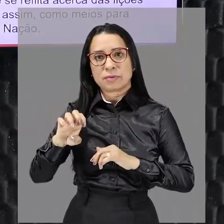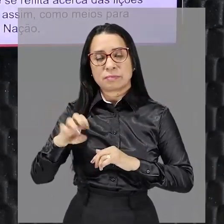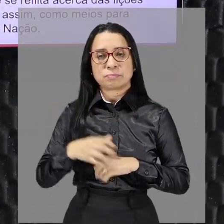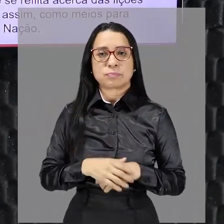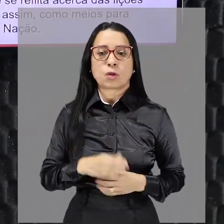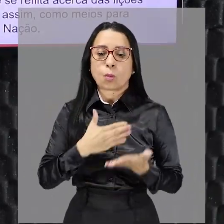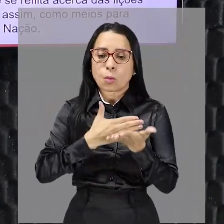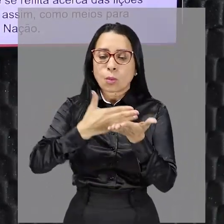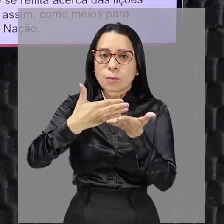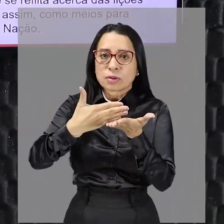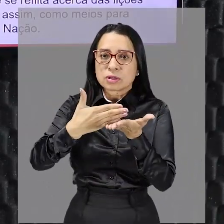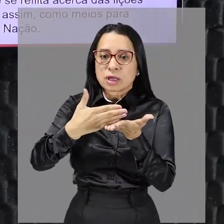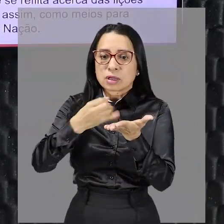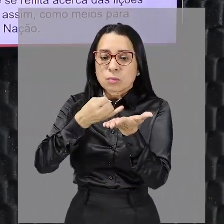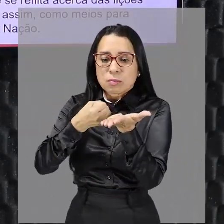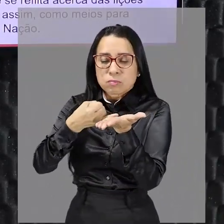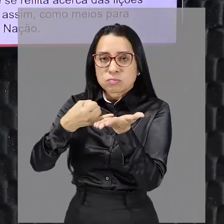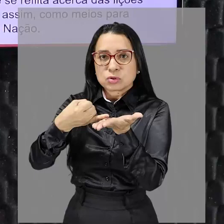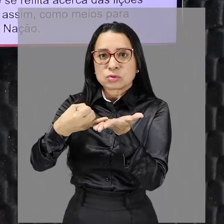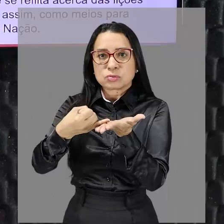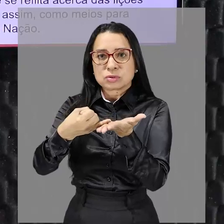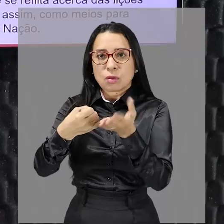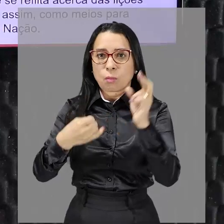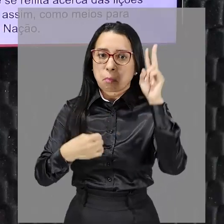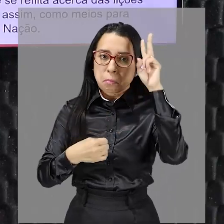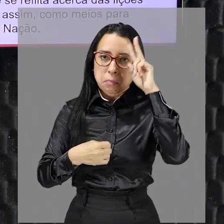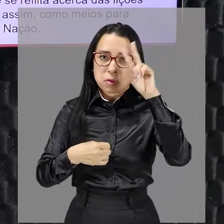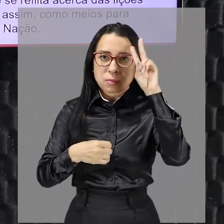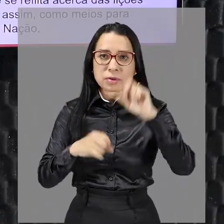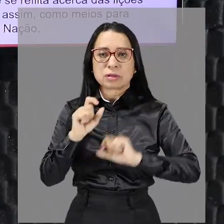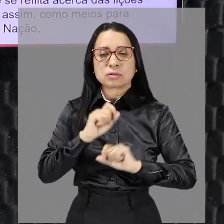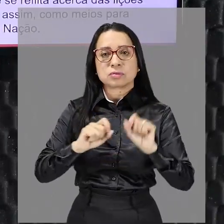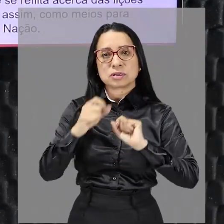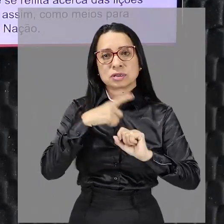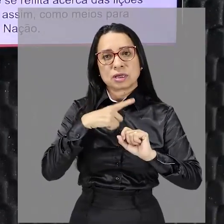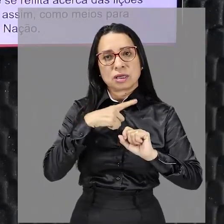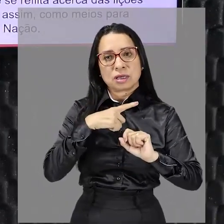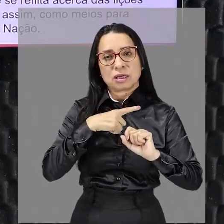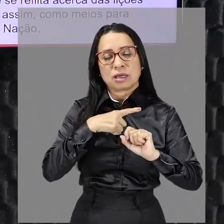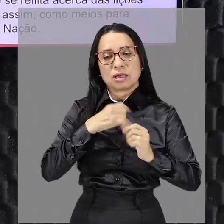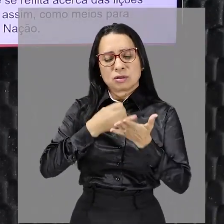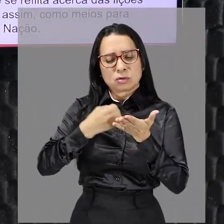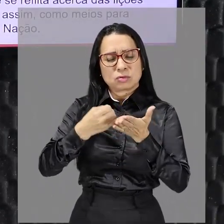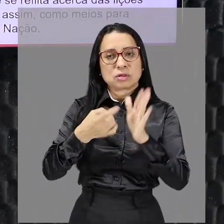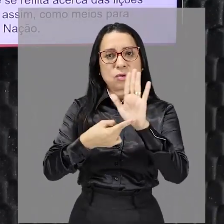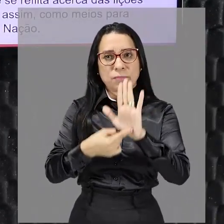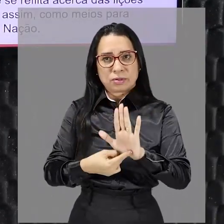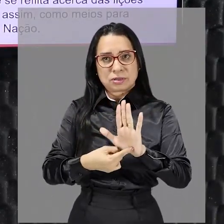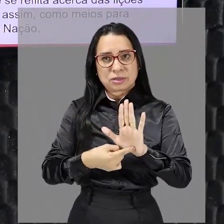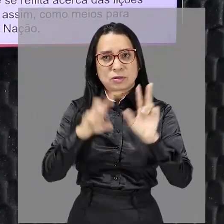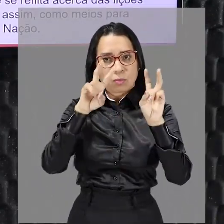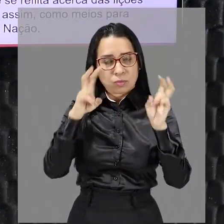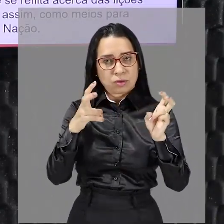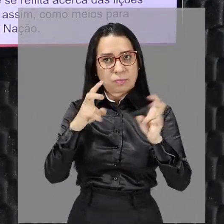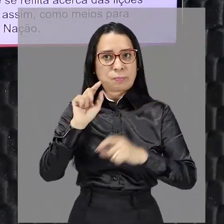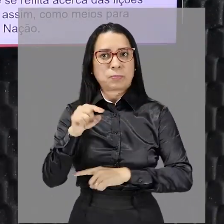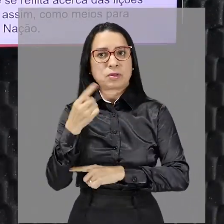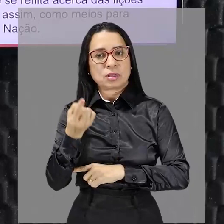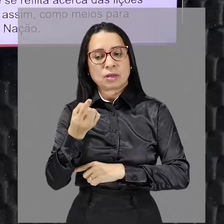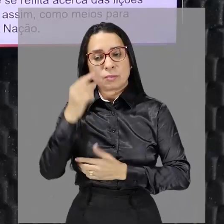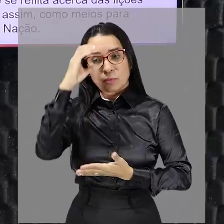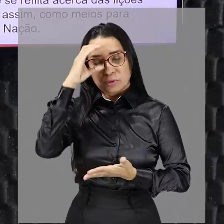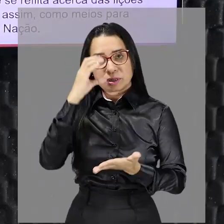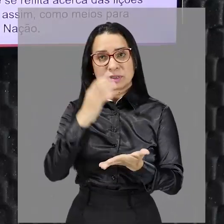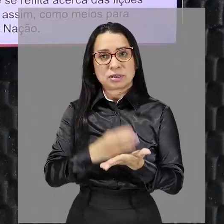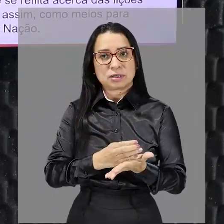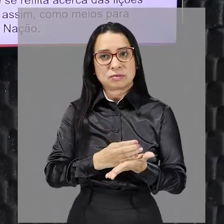pela introdução. Lembrando que na introdução nós temos a apresentação do tema e logo em seguida a tese,